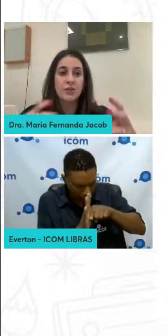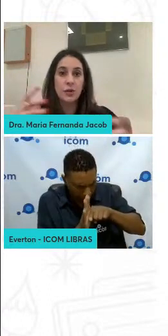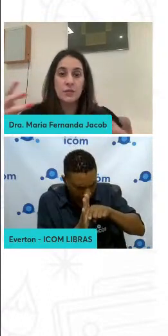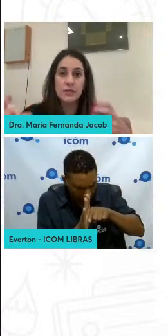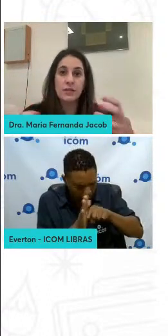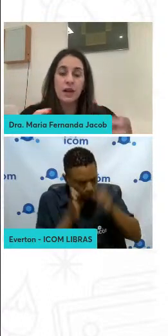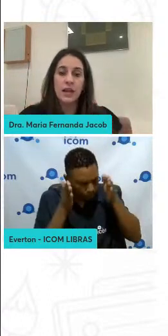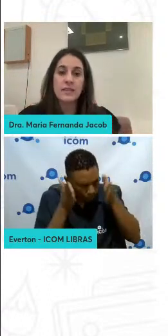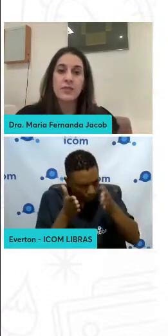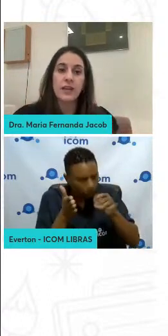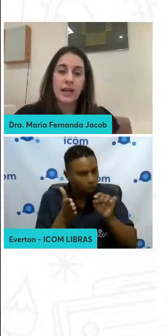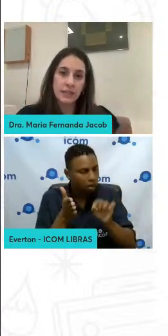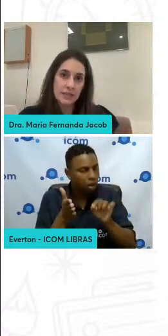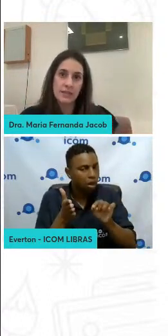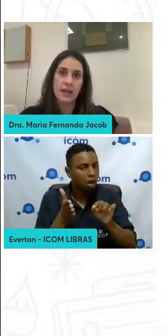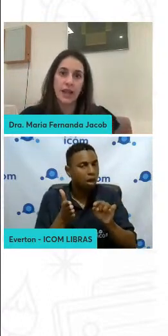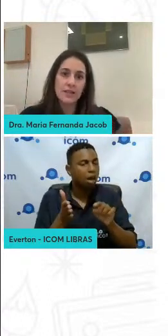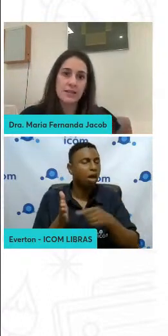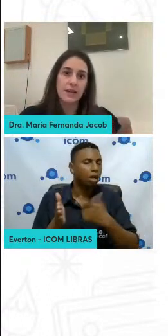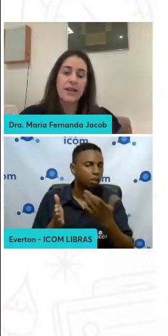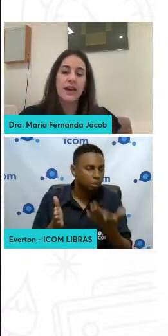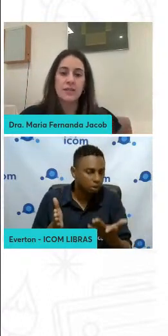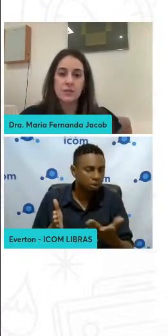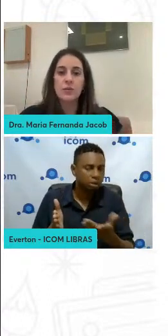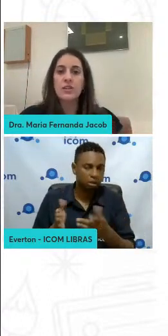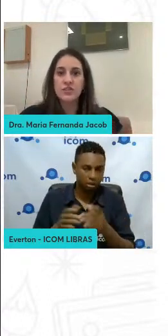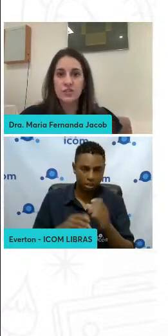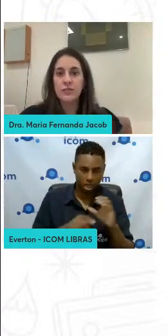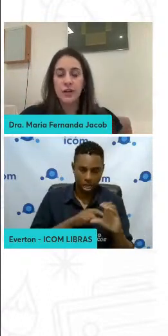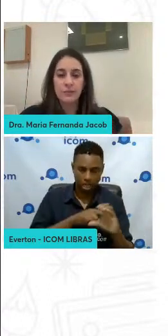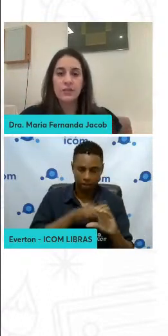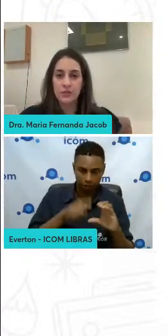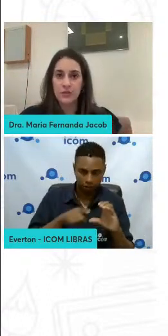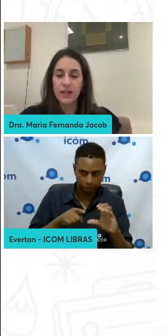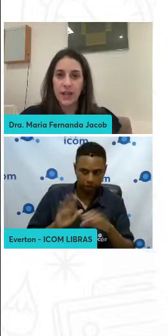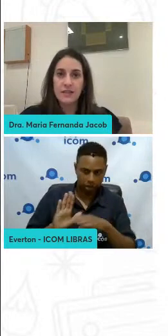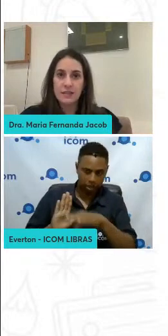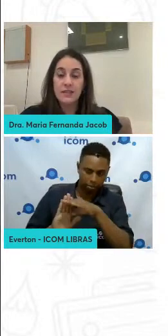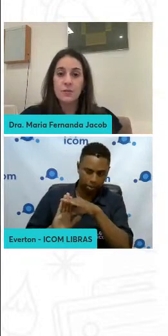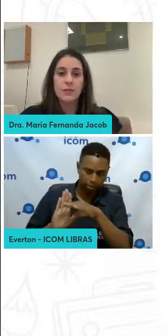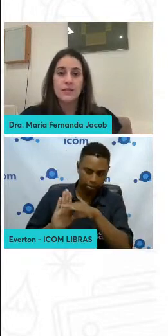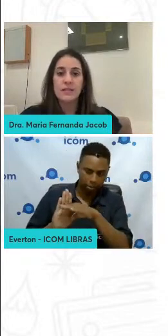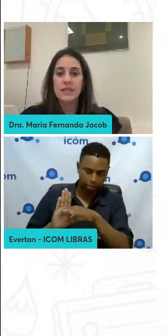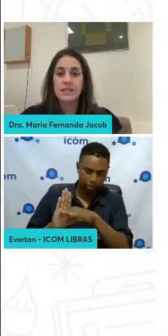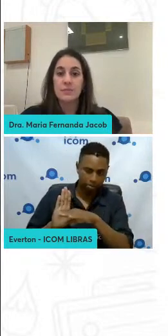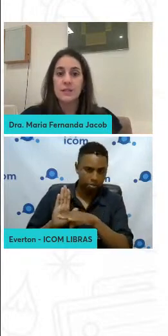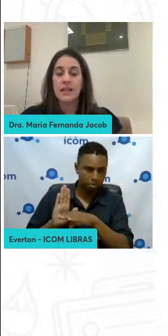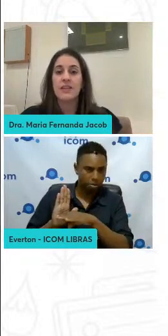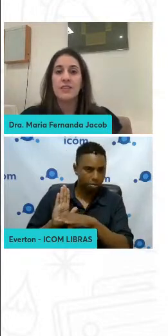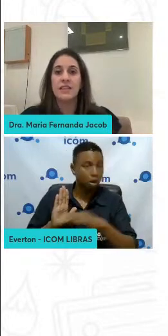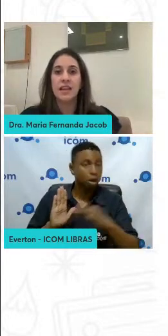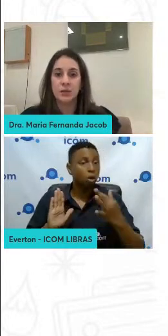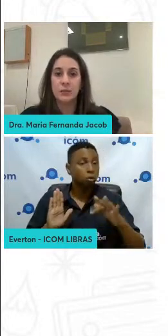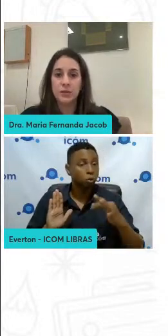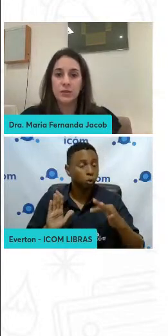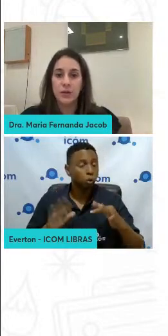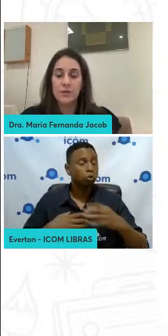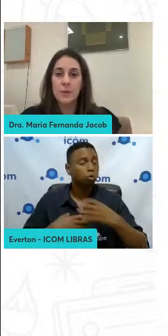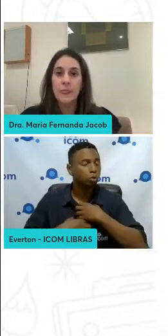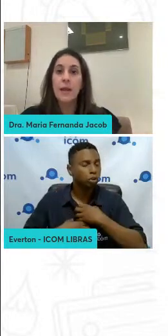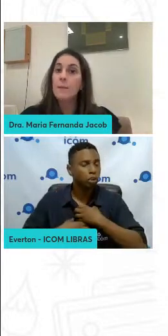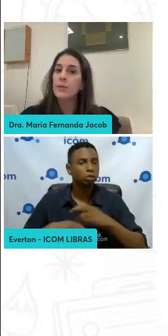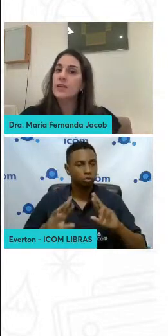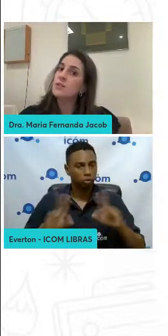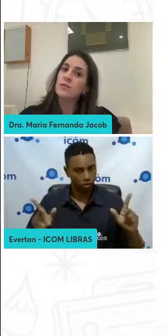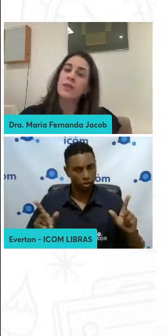a gente foi começando a classificar na ciência as dores de formas diferentes. E isso precisa ser avaliado por